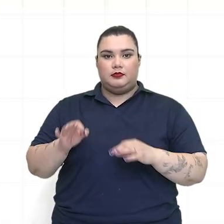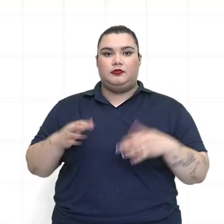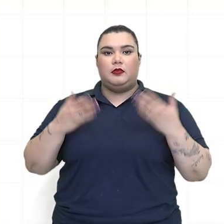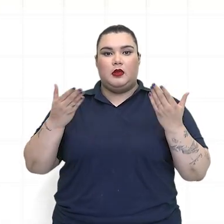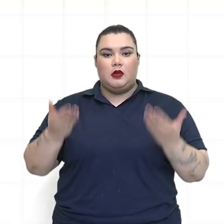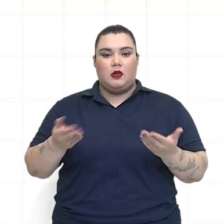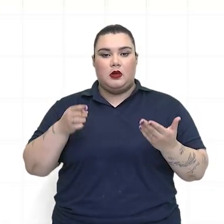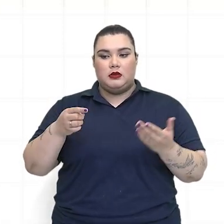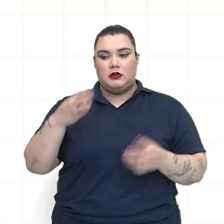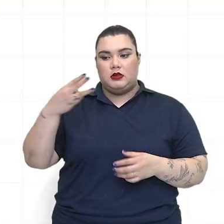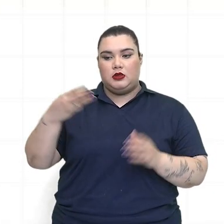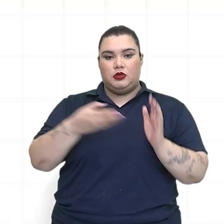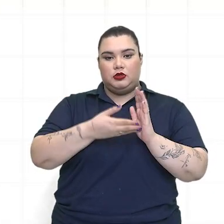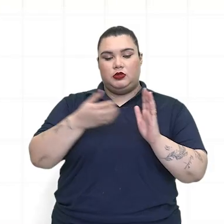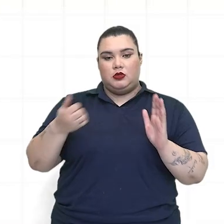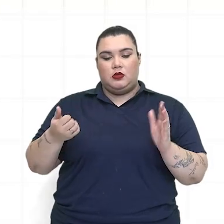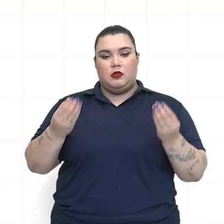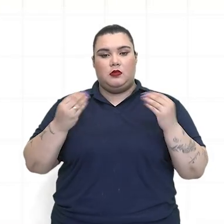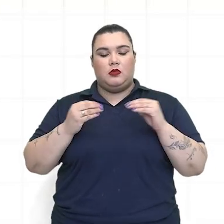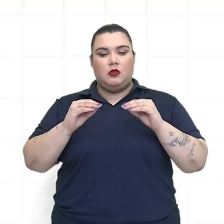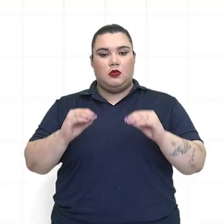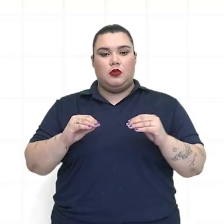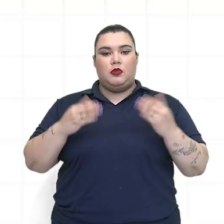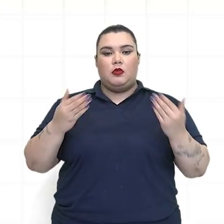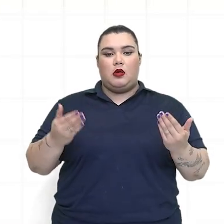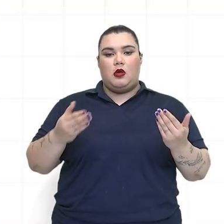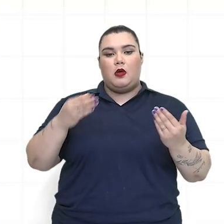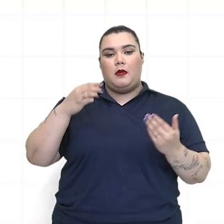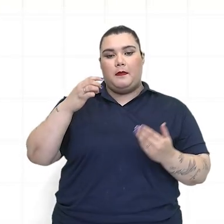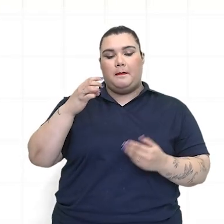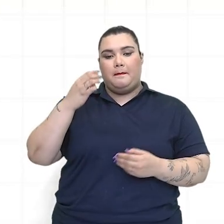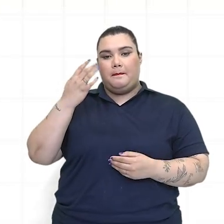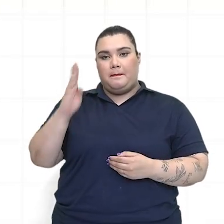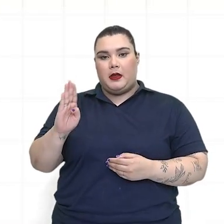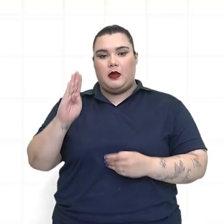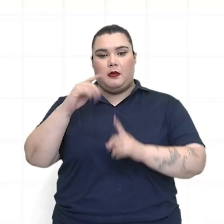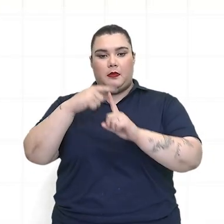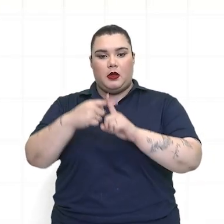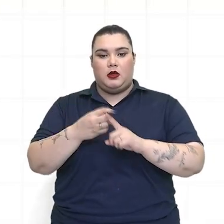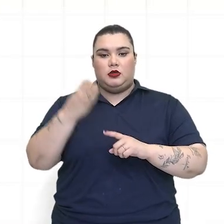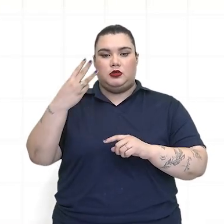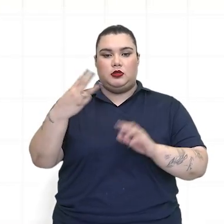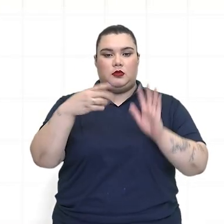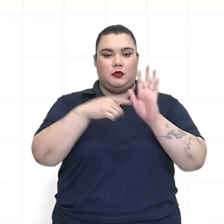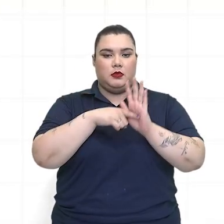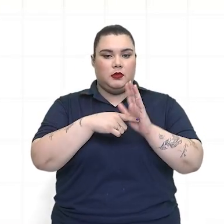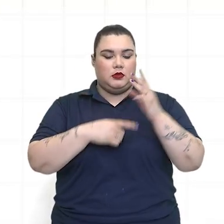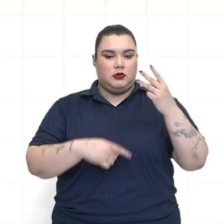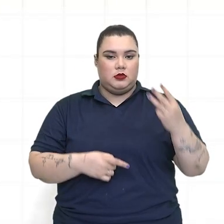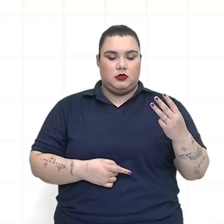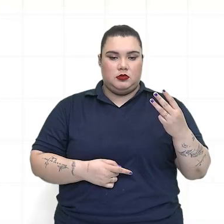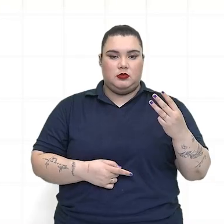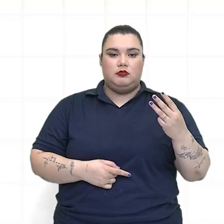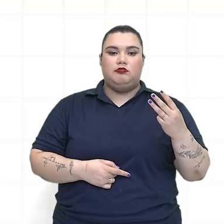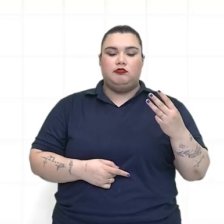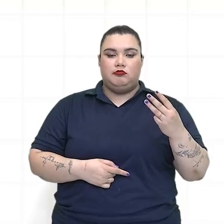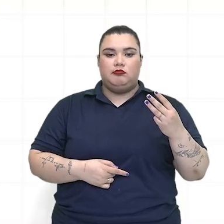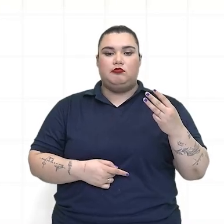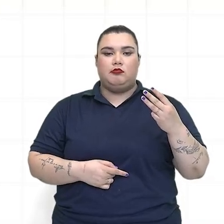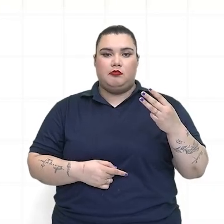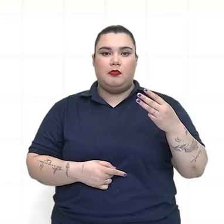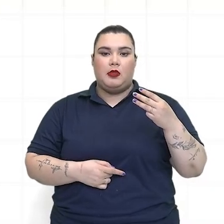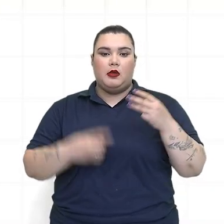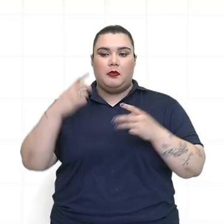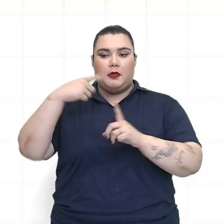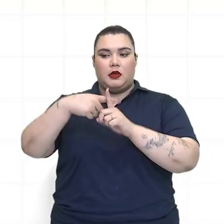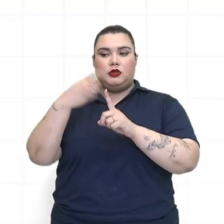Para sumir com esse 3 aqui, qual é o elemento oposto dele aqui? 3 menos 3, né? Se é mais 3, é